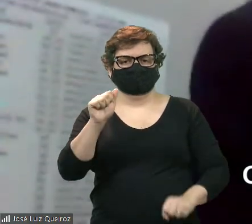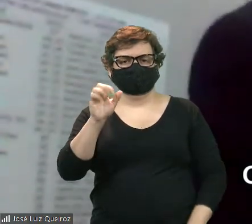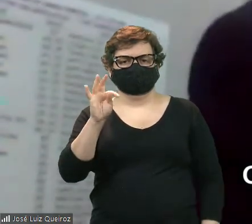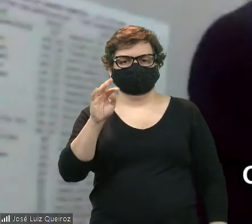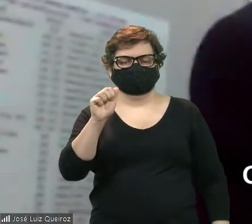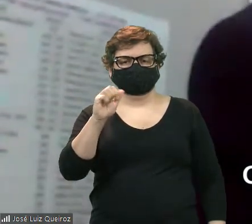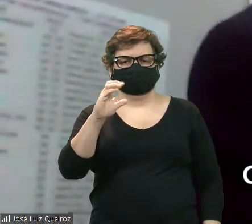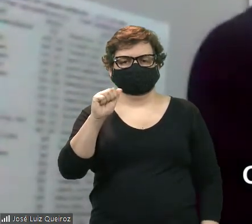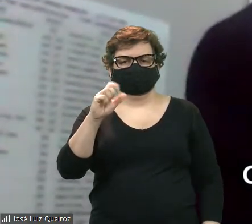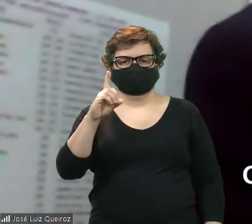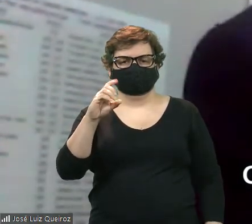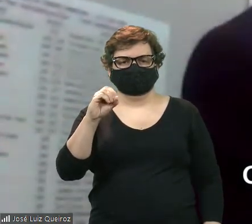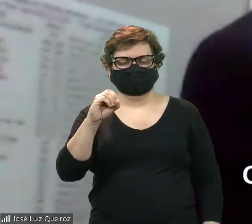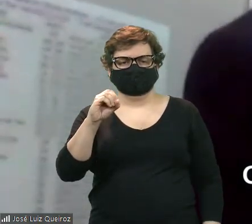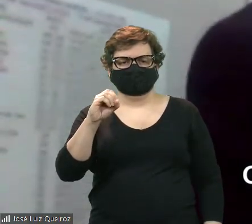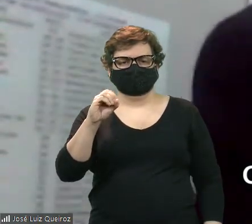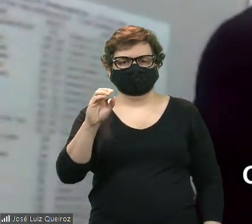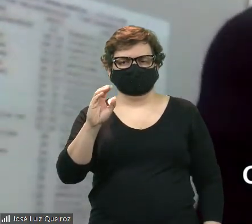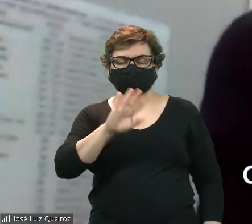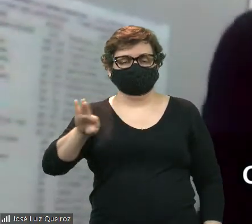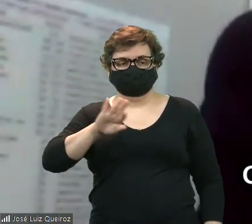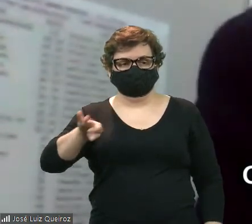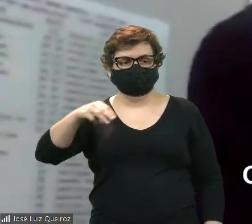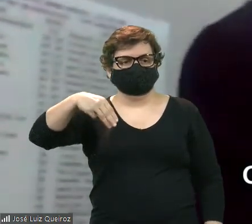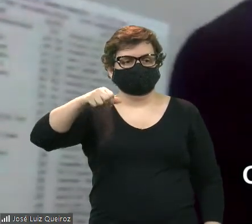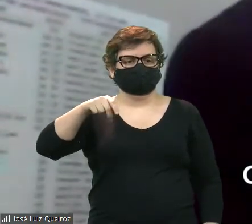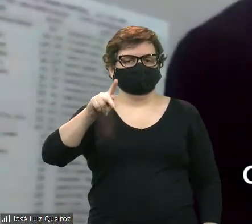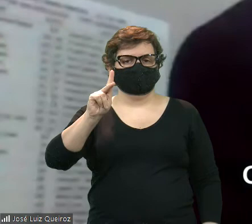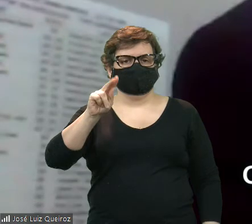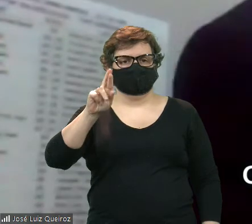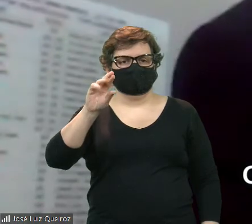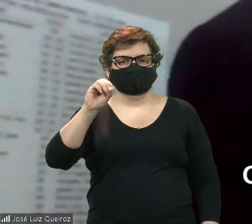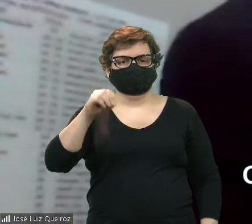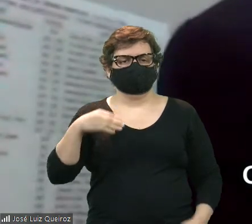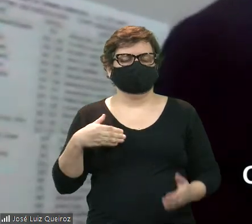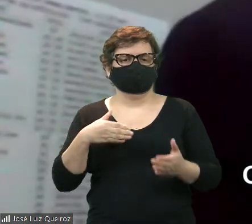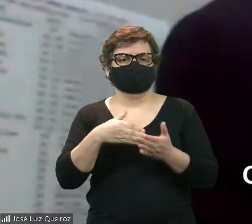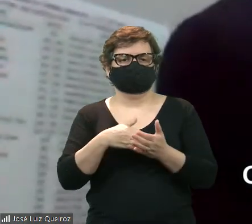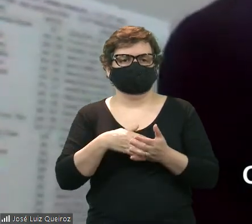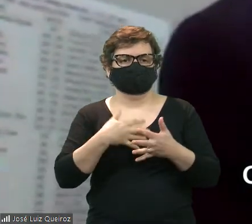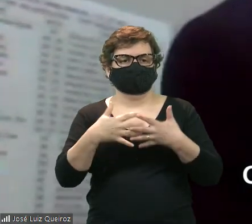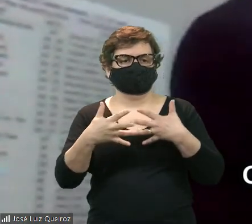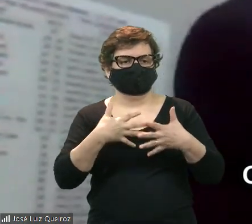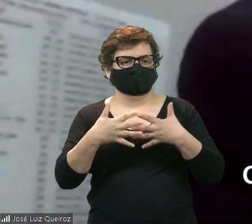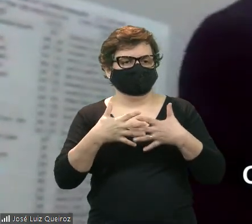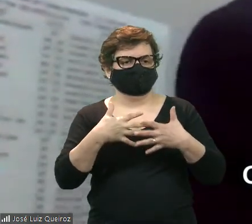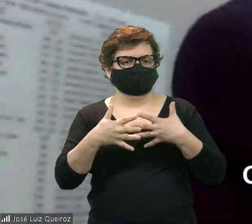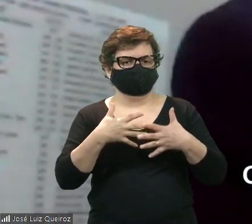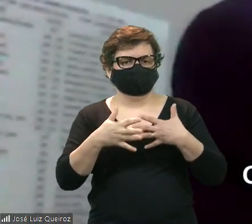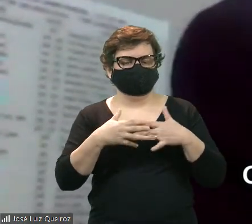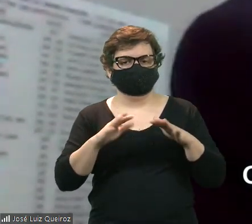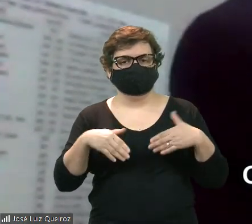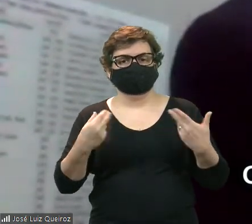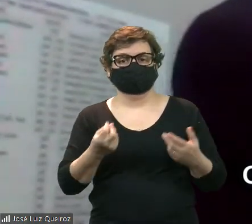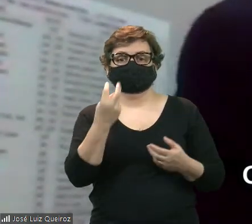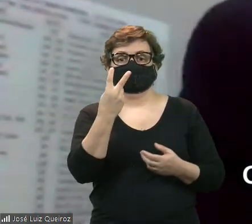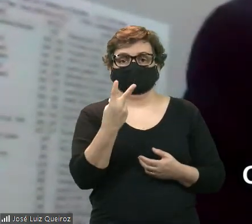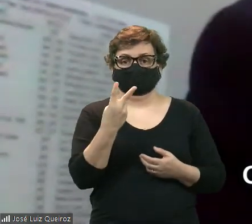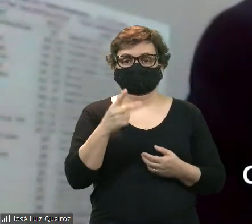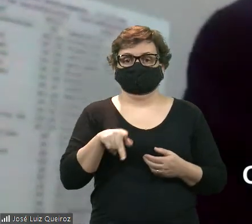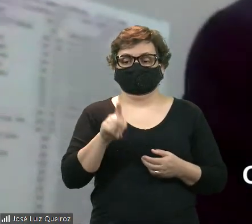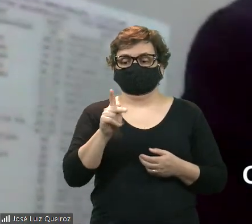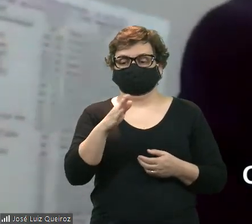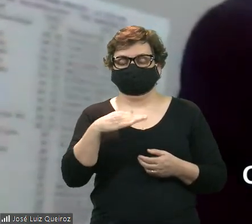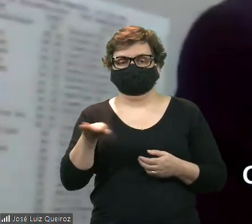Atacado Macro, aquela região, até o terminal. Então, ela compreende esses 2,5 km,